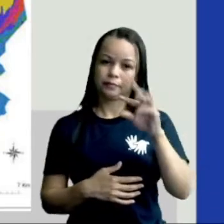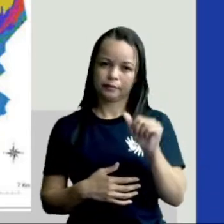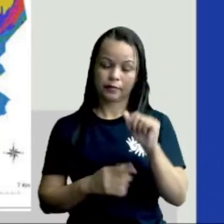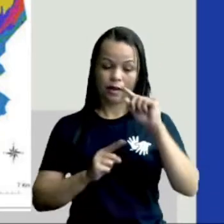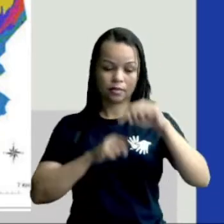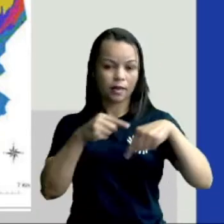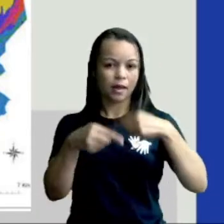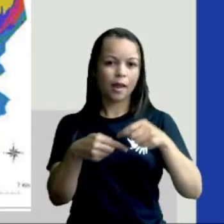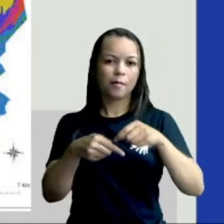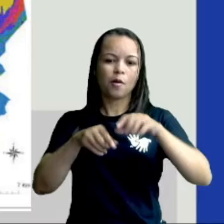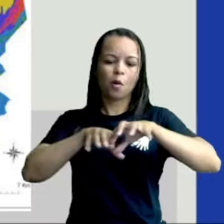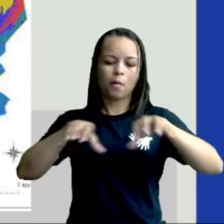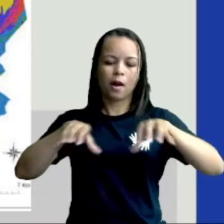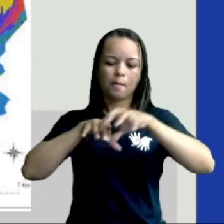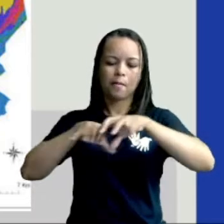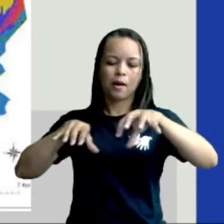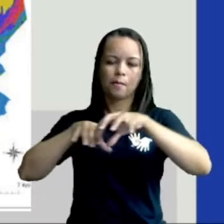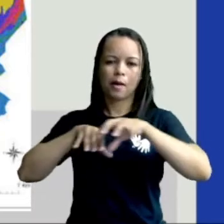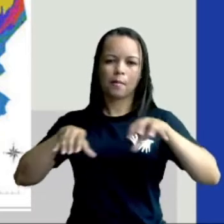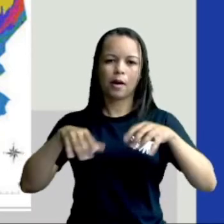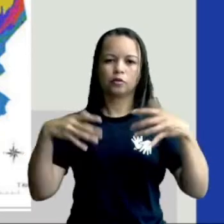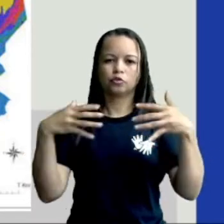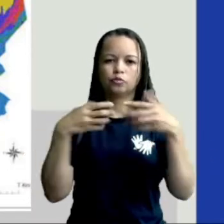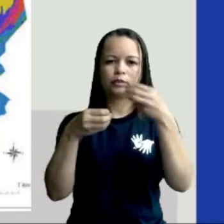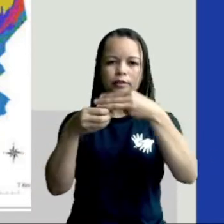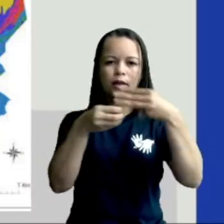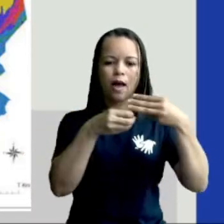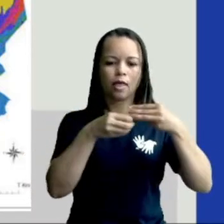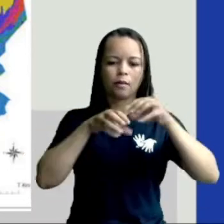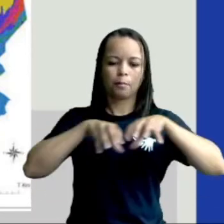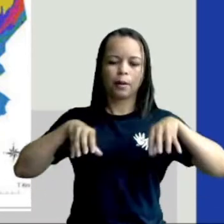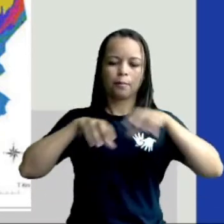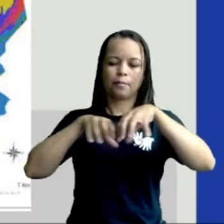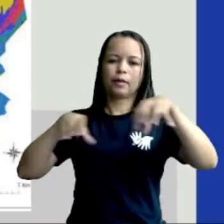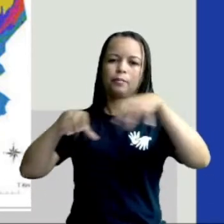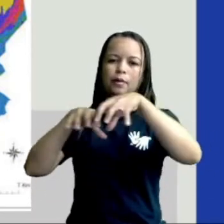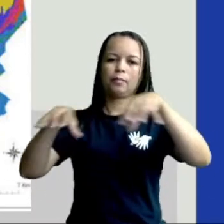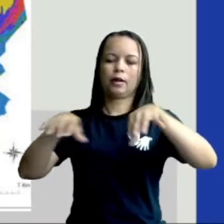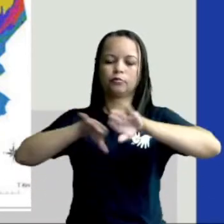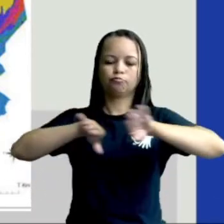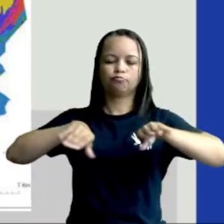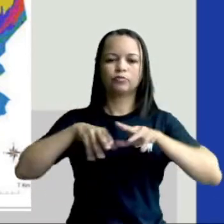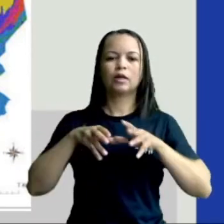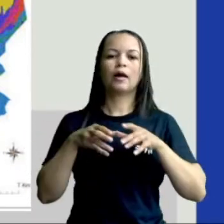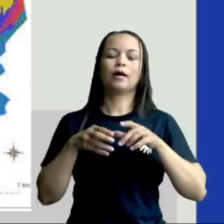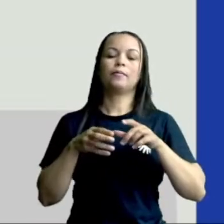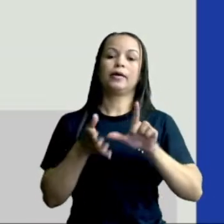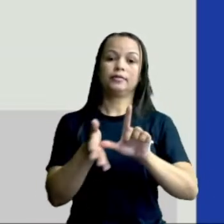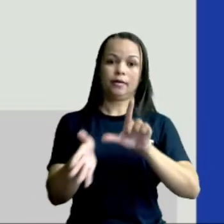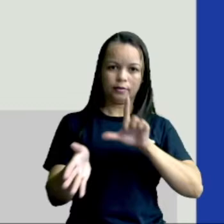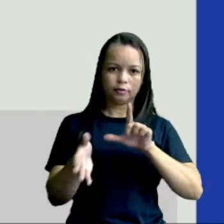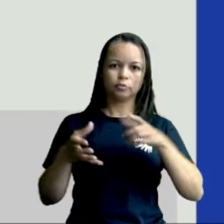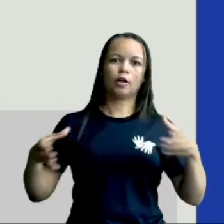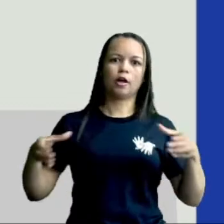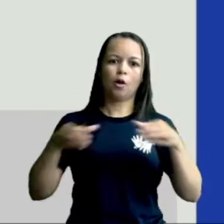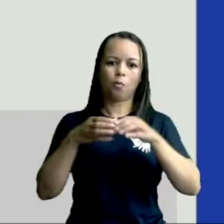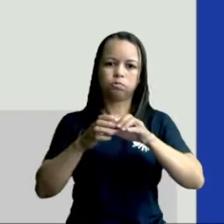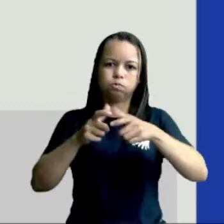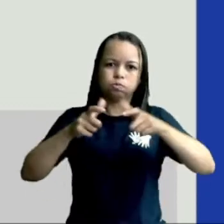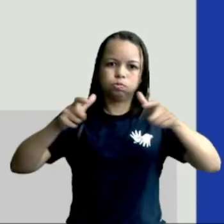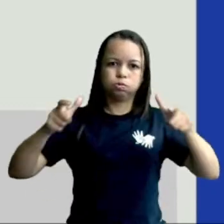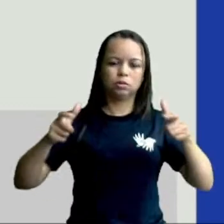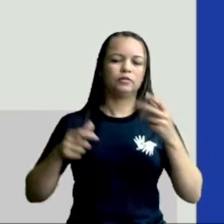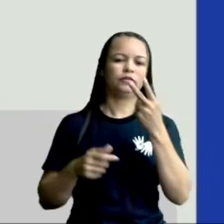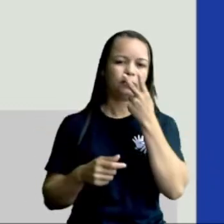que os municípios foram se apartando e ficou como a gente conhece hoje. Mas antes era muito grande Vitória. Olha